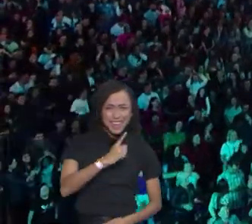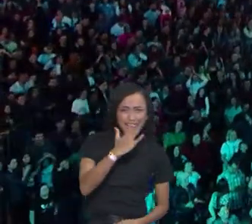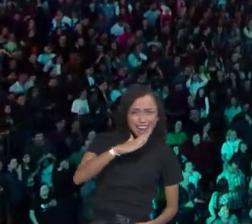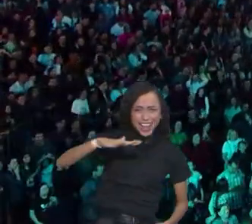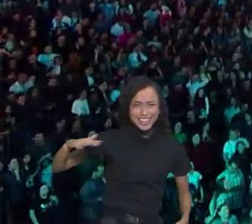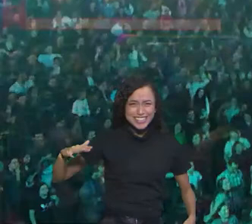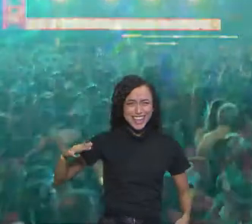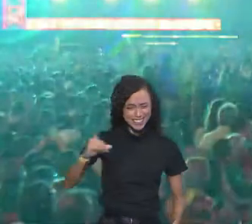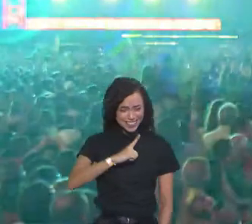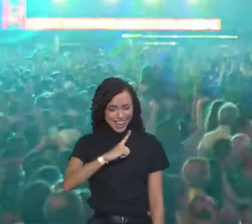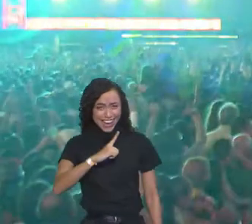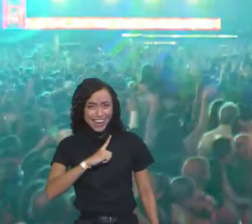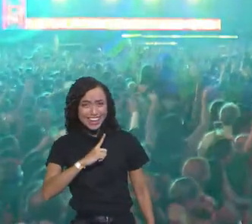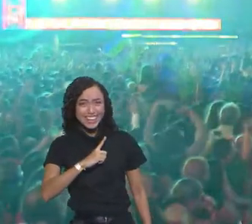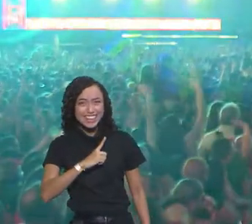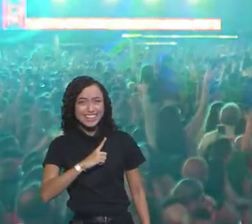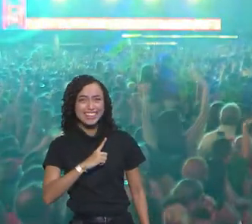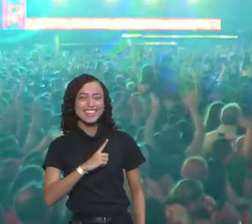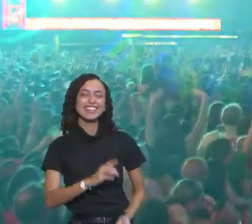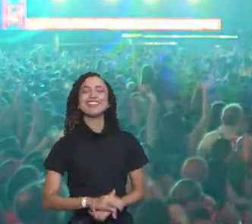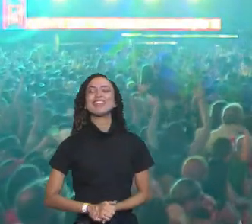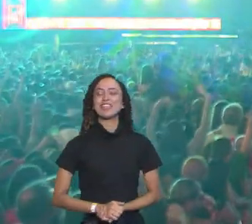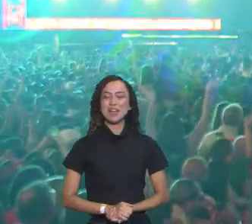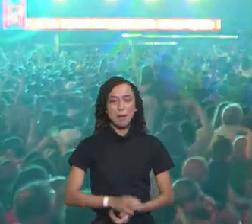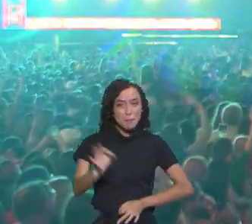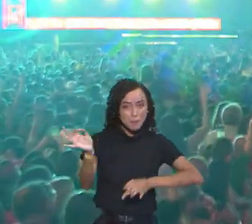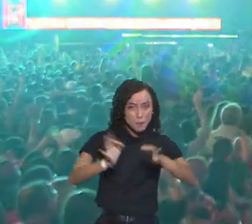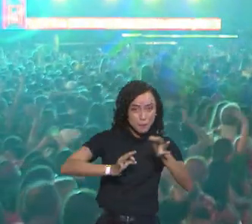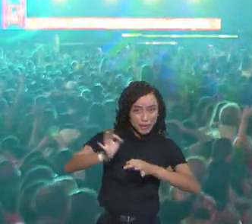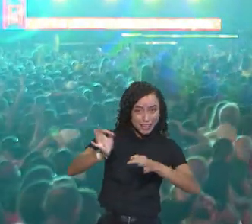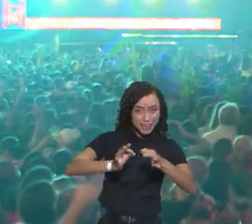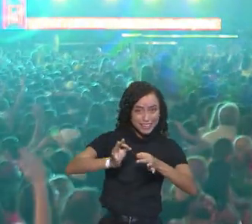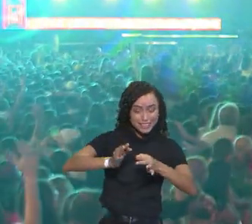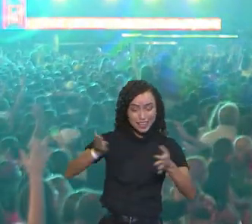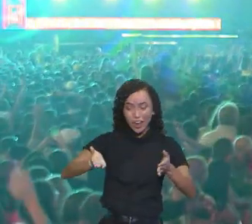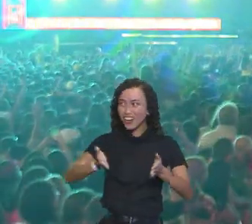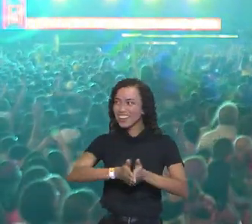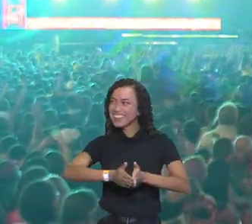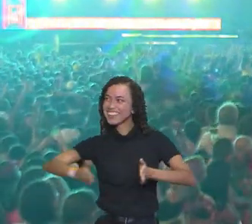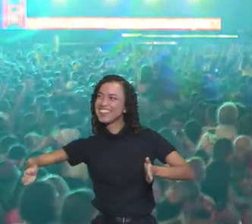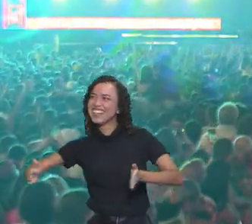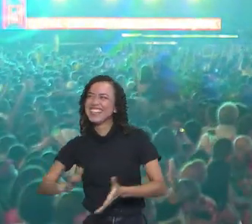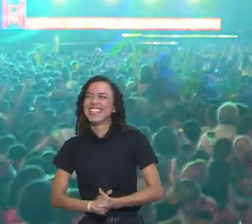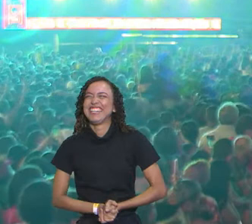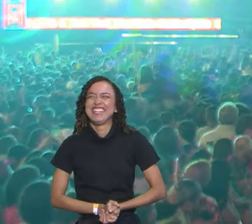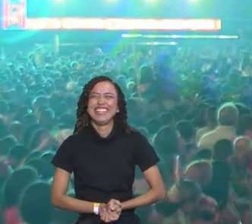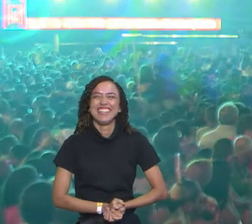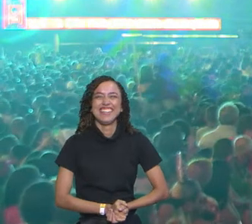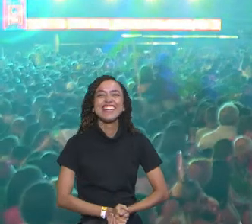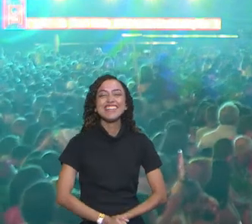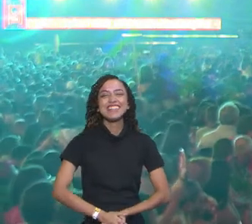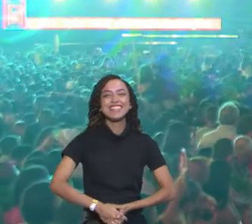e aqui tem preparado para o segundo tempo quero ver